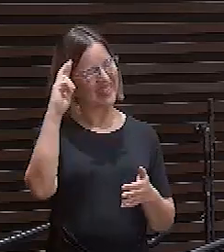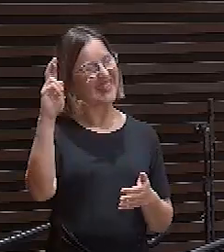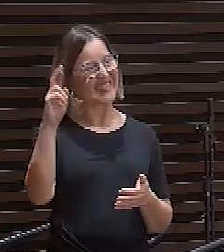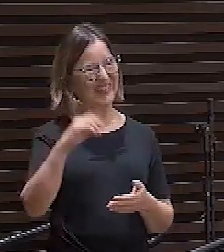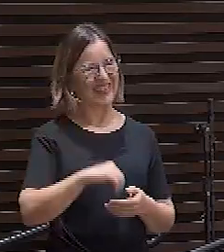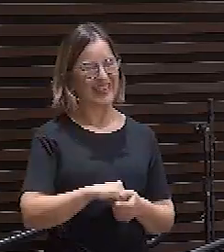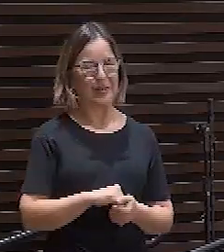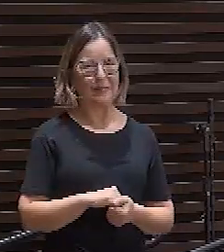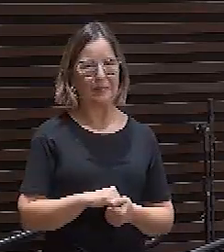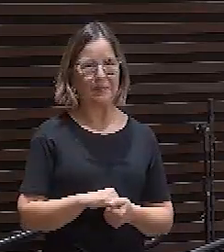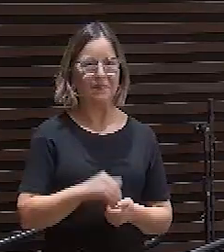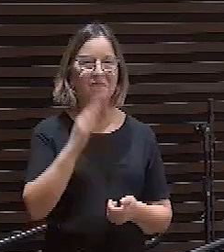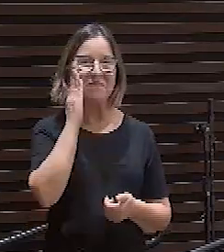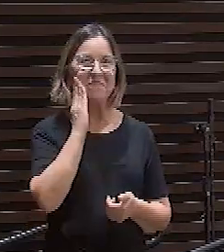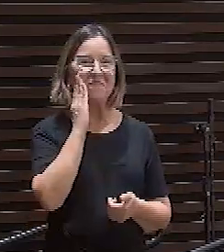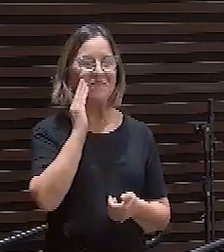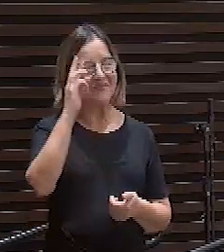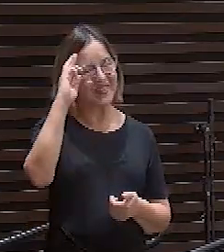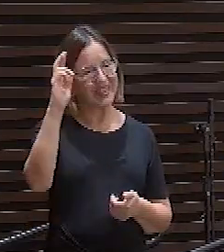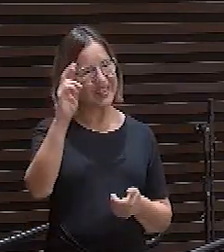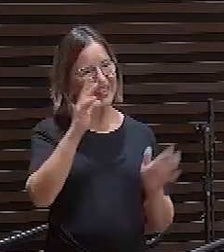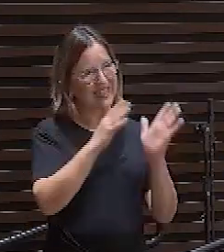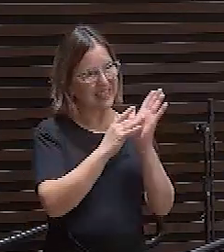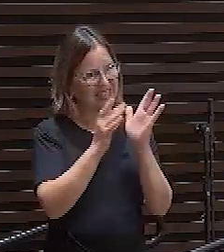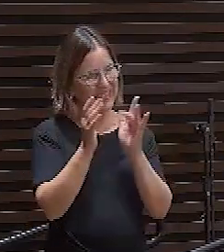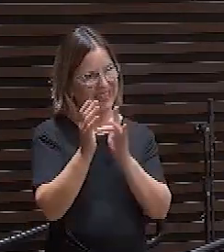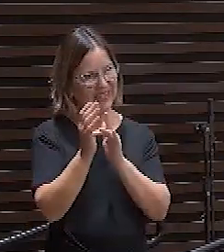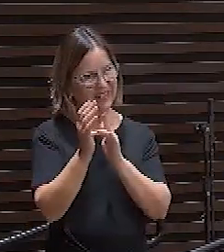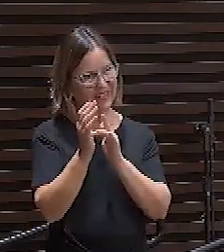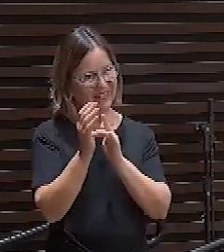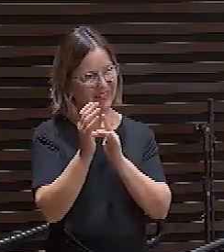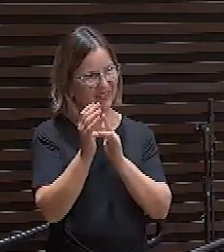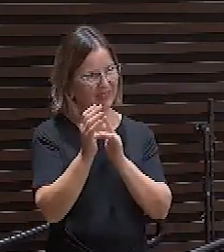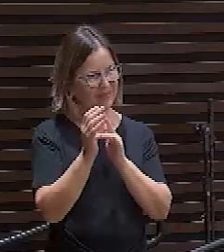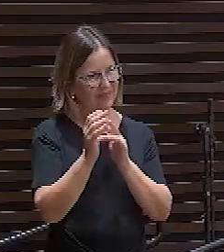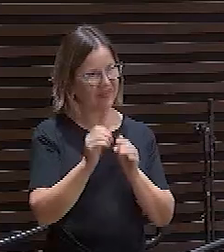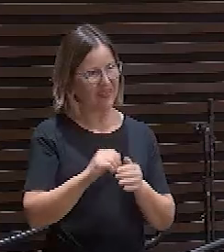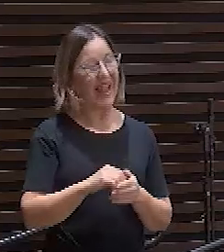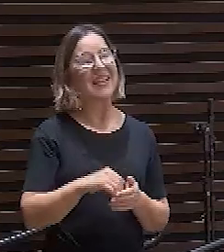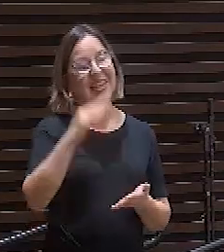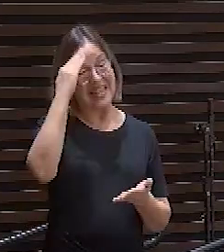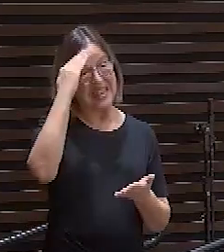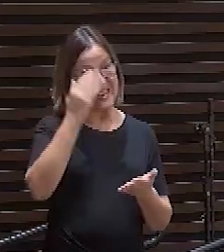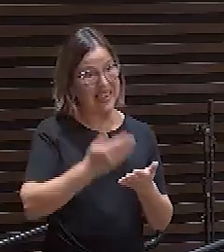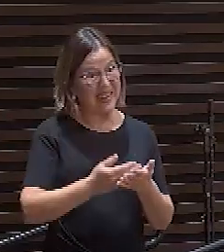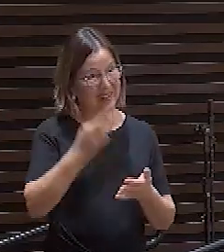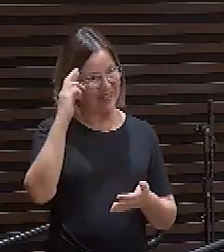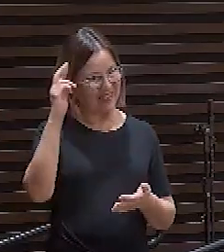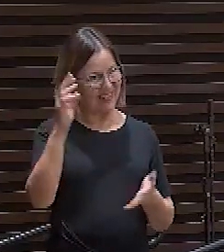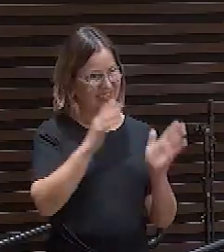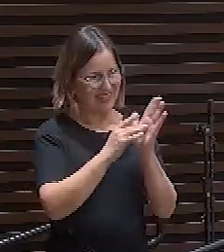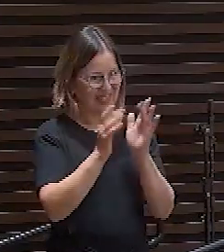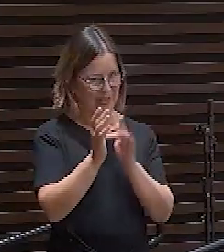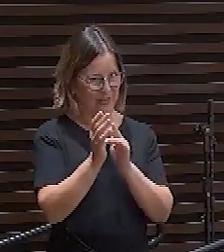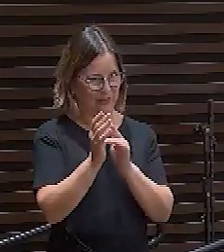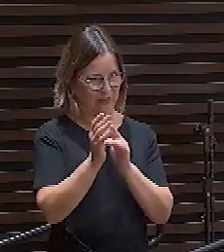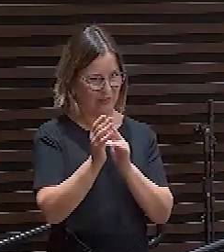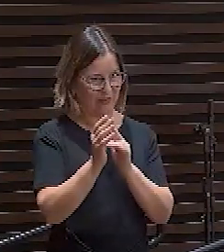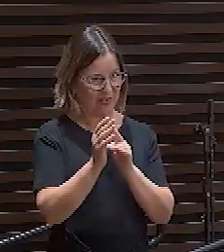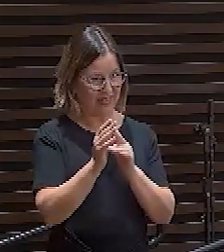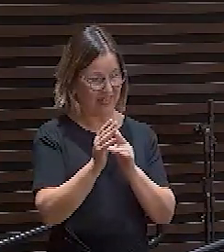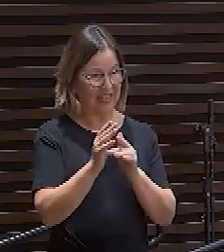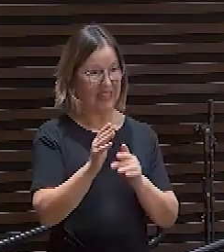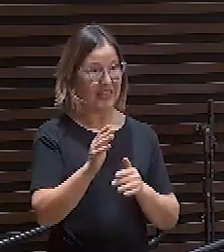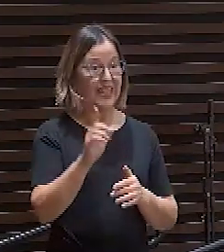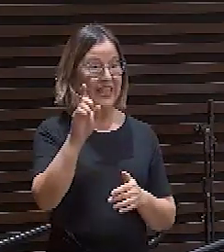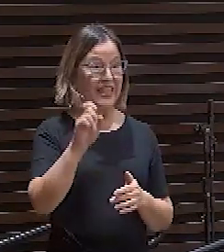Crê no Senhor Jesus e será salvo tu e a tua casa. É promessa de Deus, gente. Isso